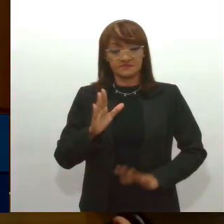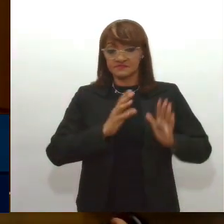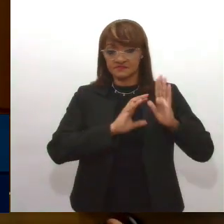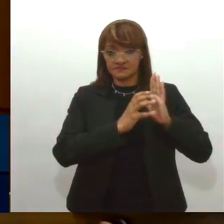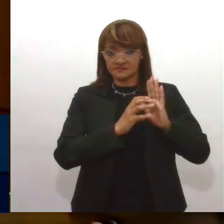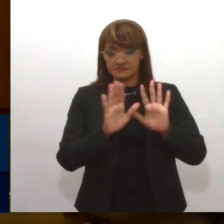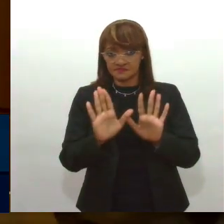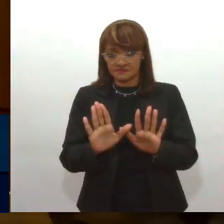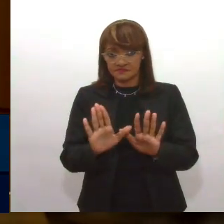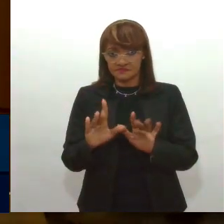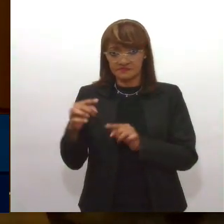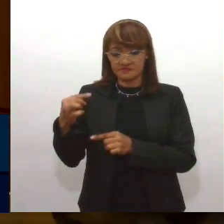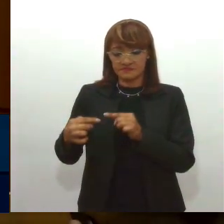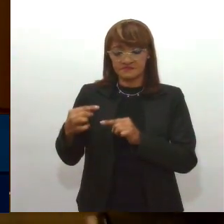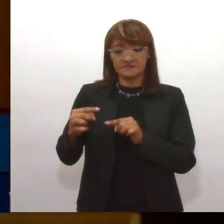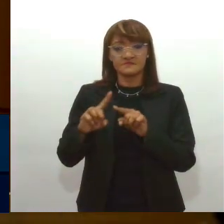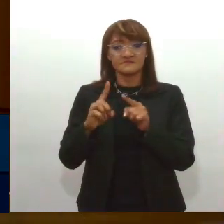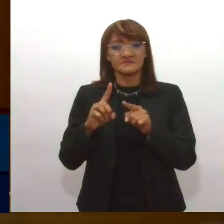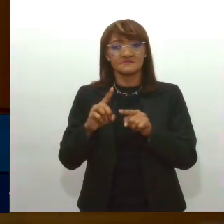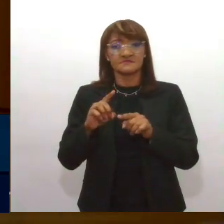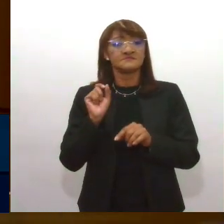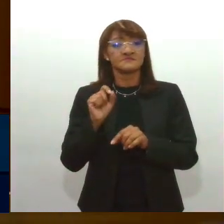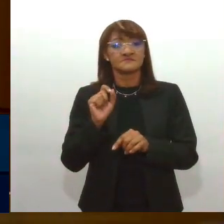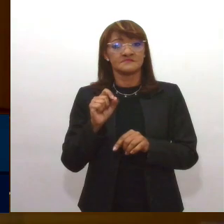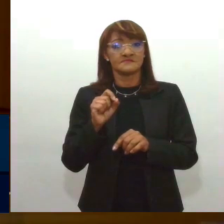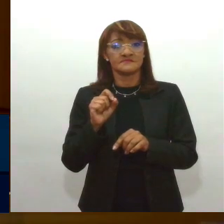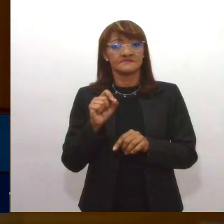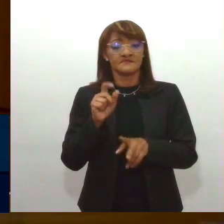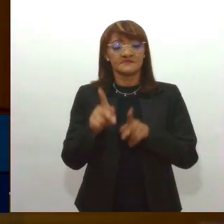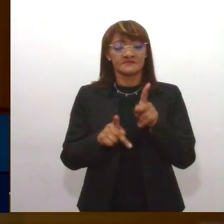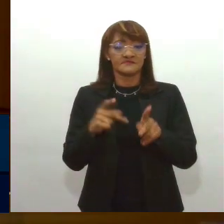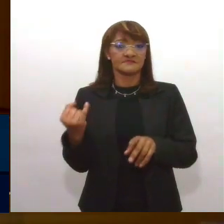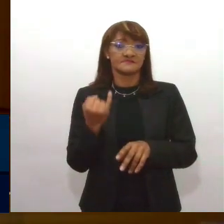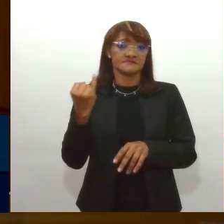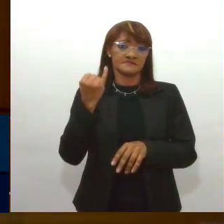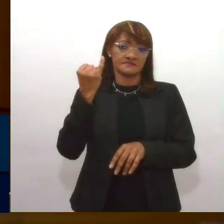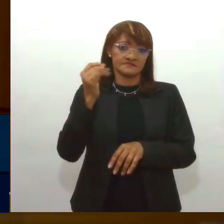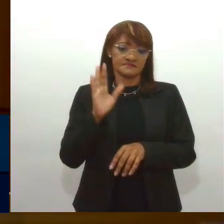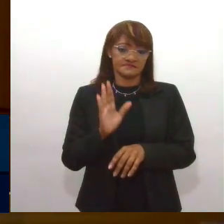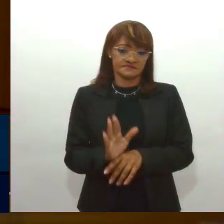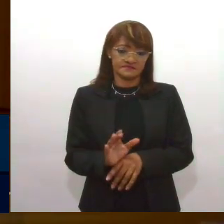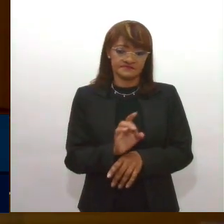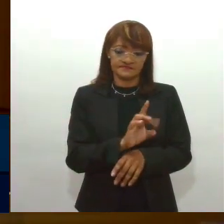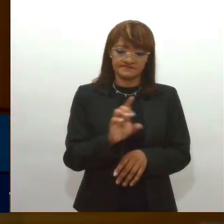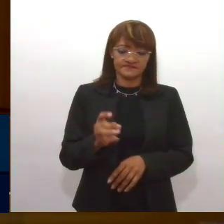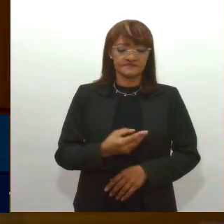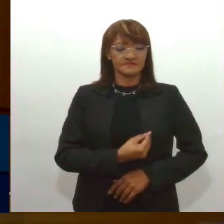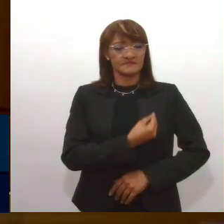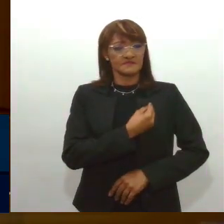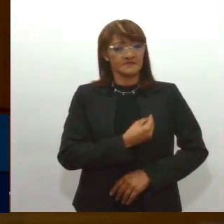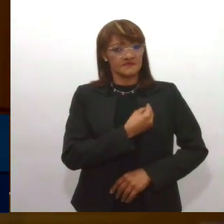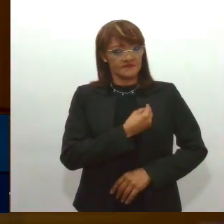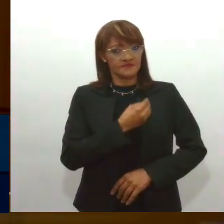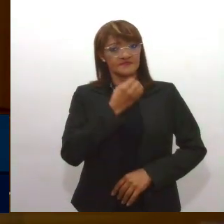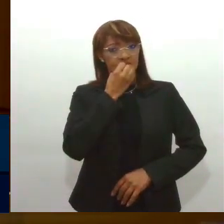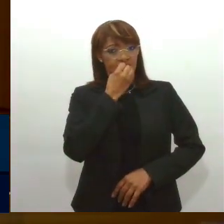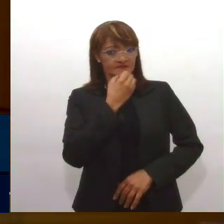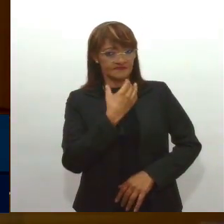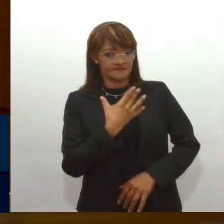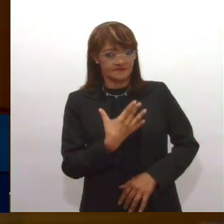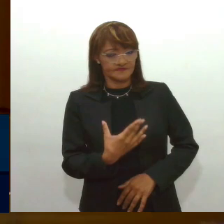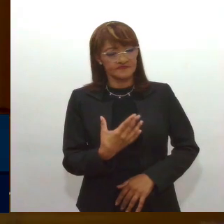a população desses municípios possam viver com dignidade né que a gente possa e